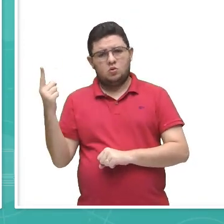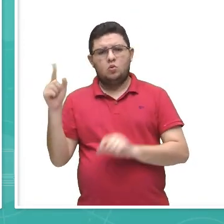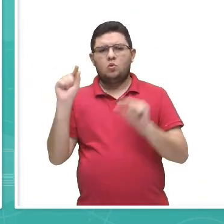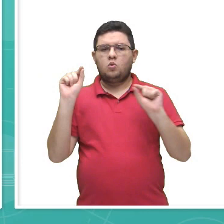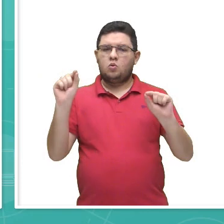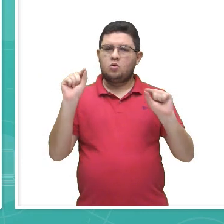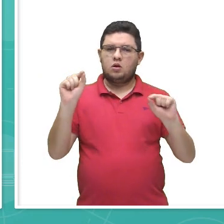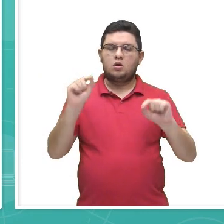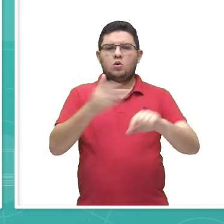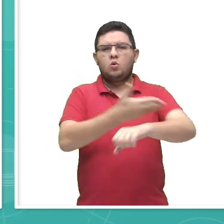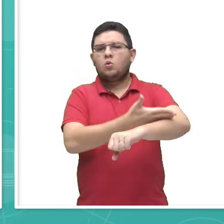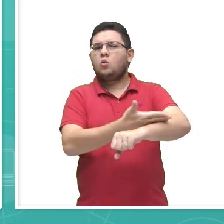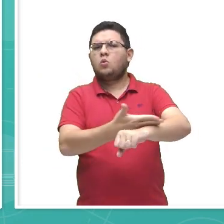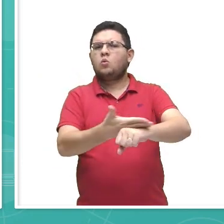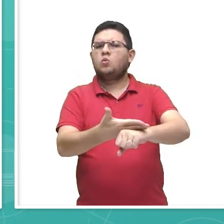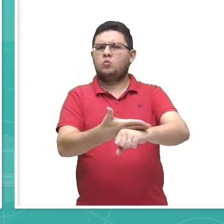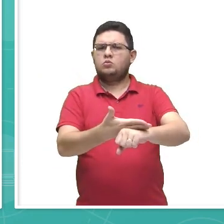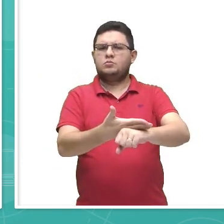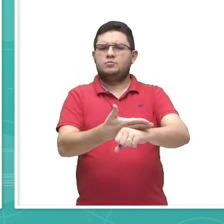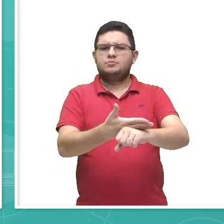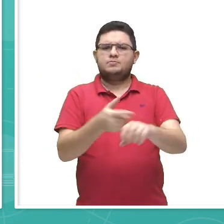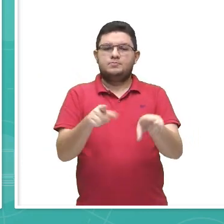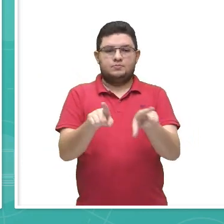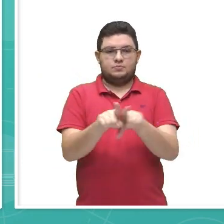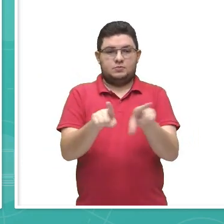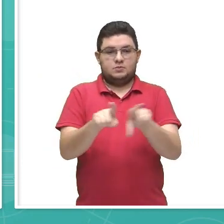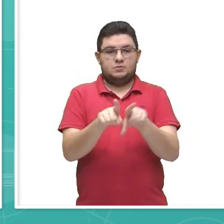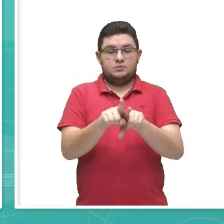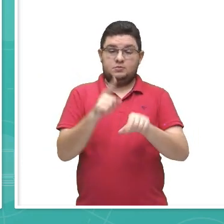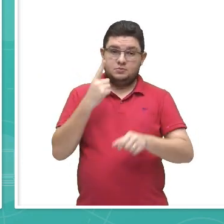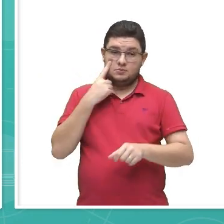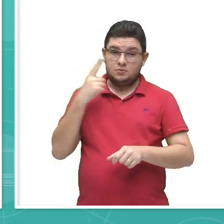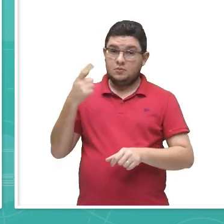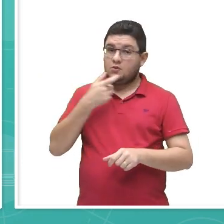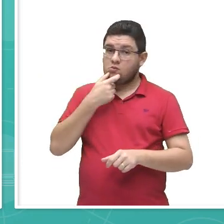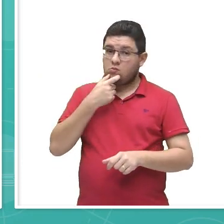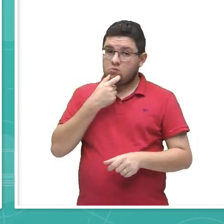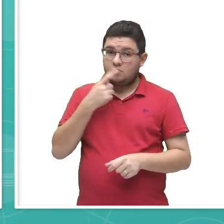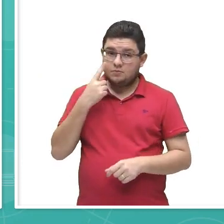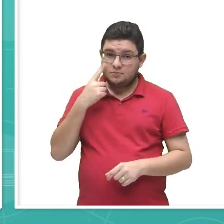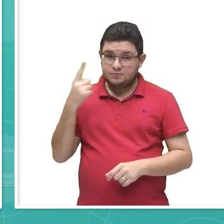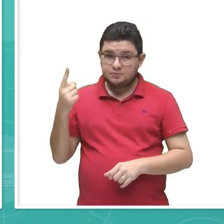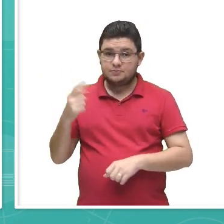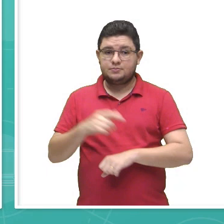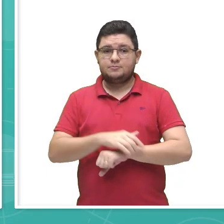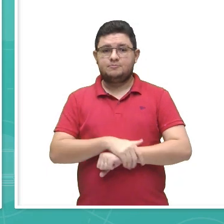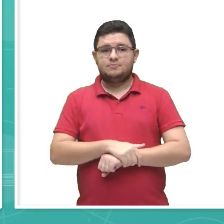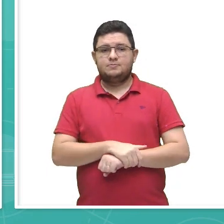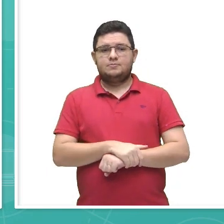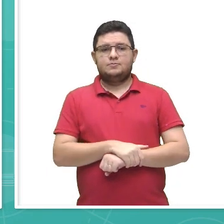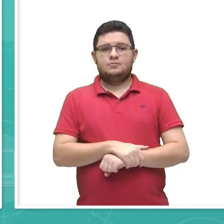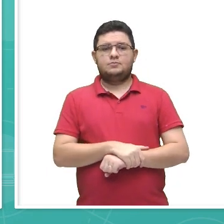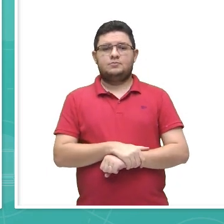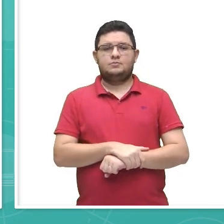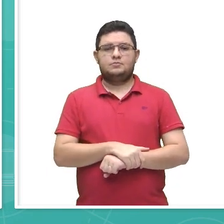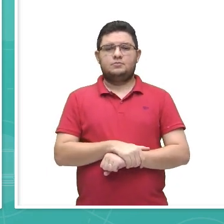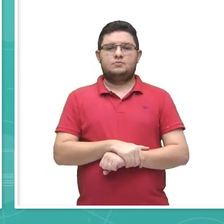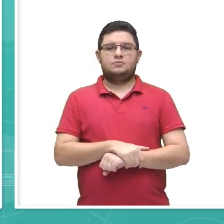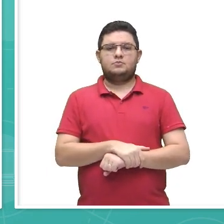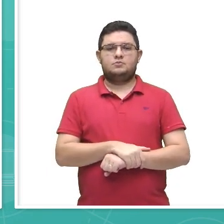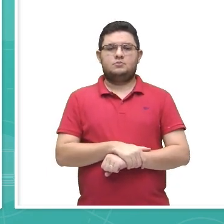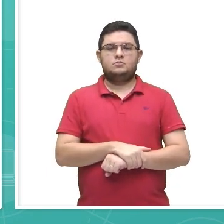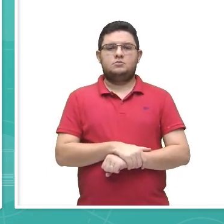routine, rotina, wake up, get up, brush the teeth, go to school, etc. E